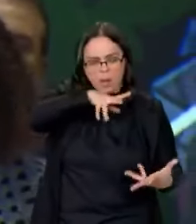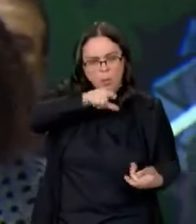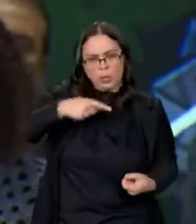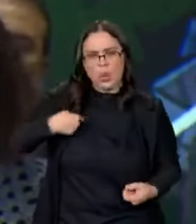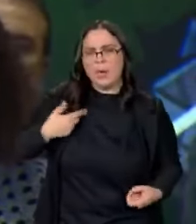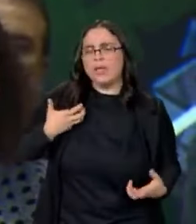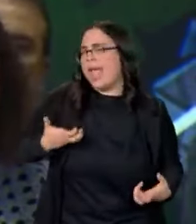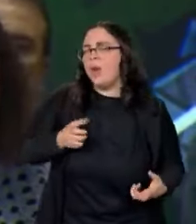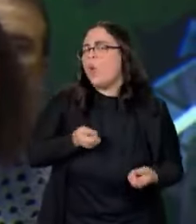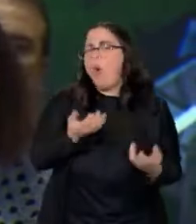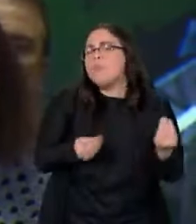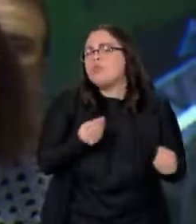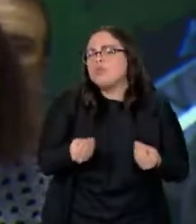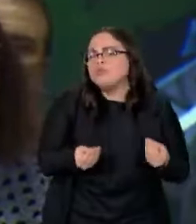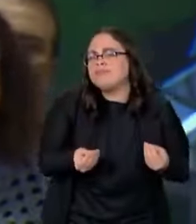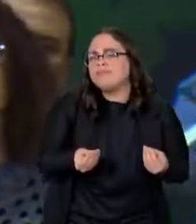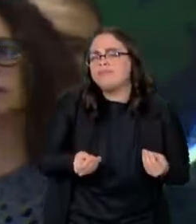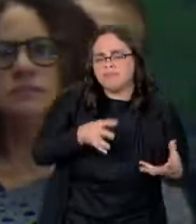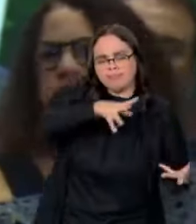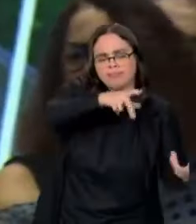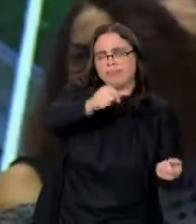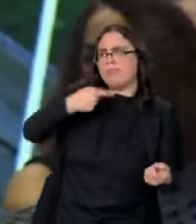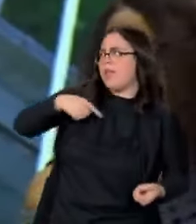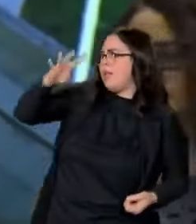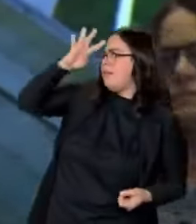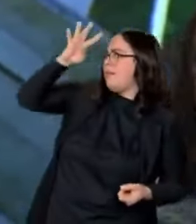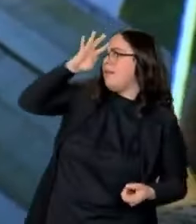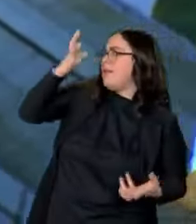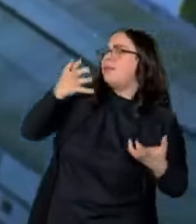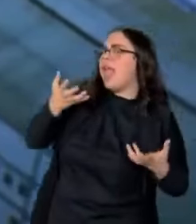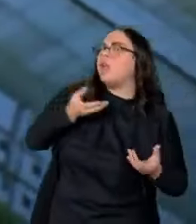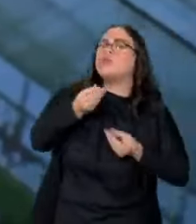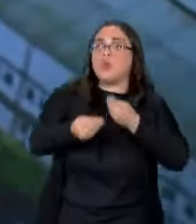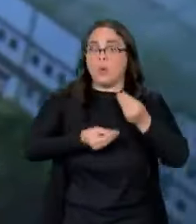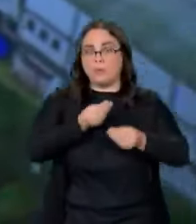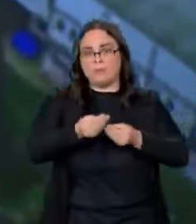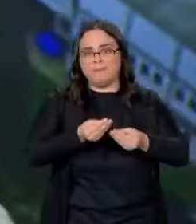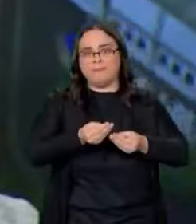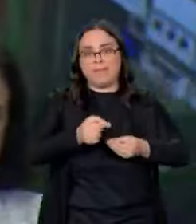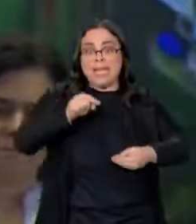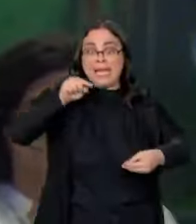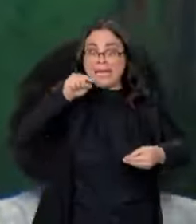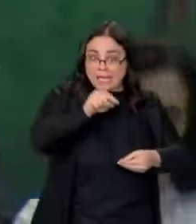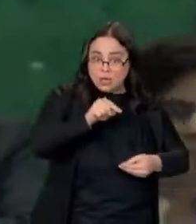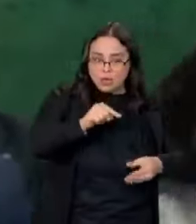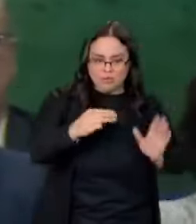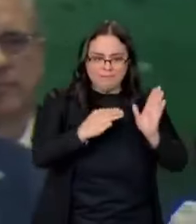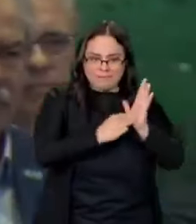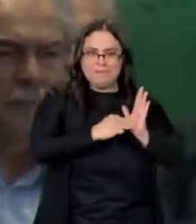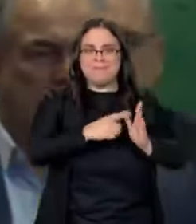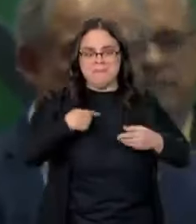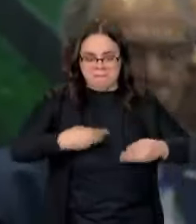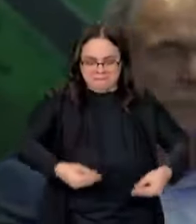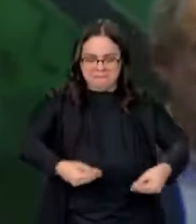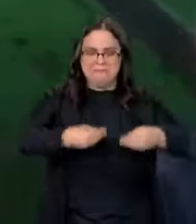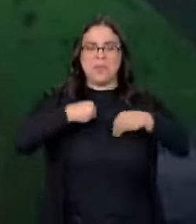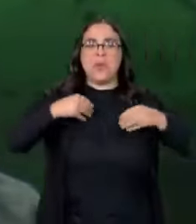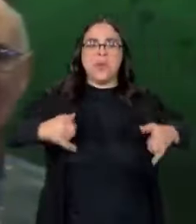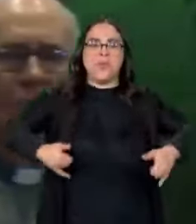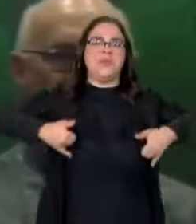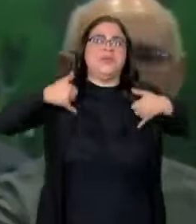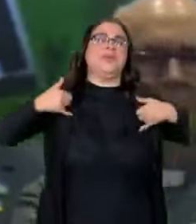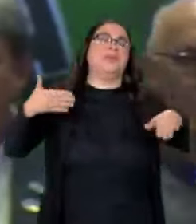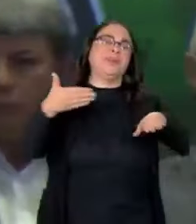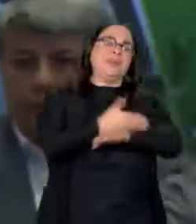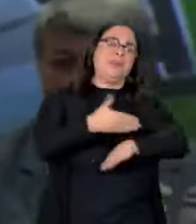quer? Que mundo que a gente quer? E é isso que me faz ficar orgulhoso de vir aqui